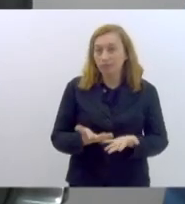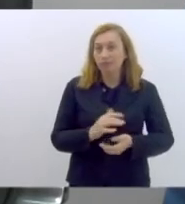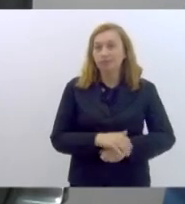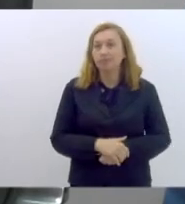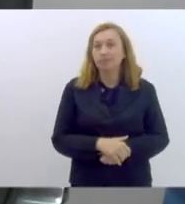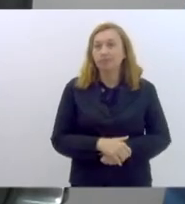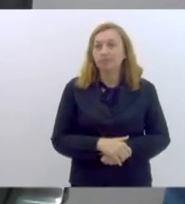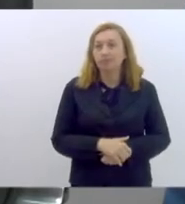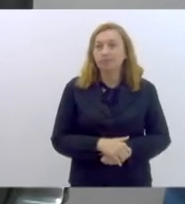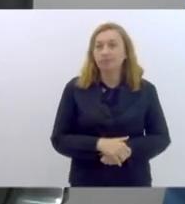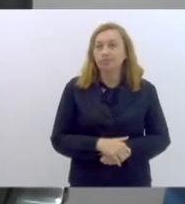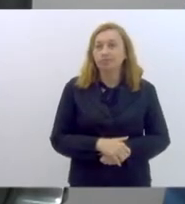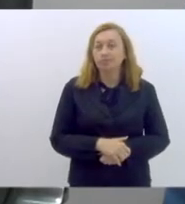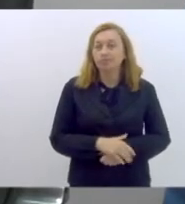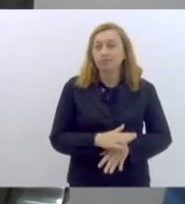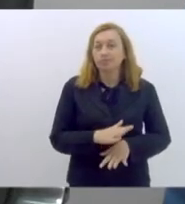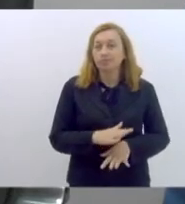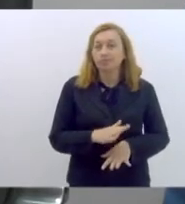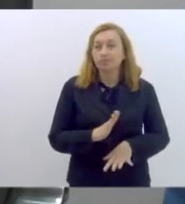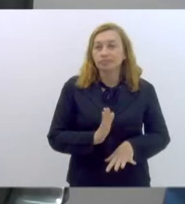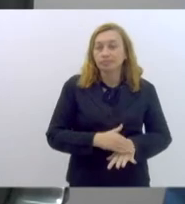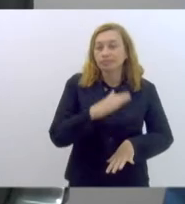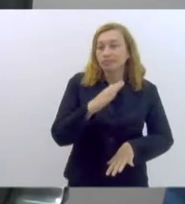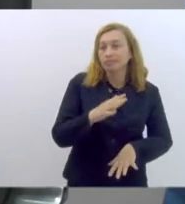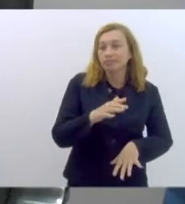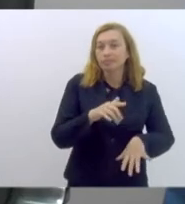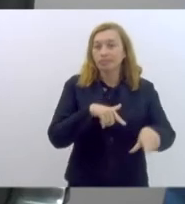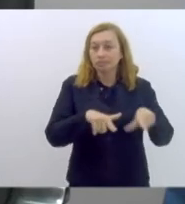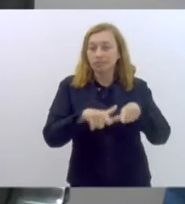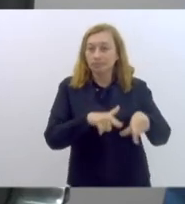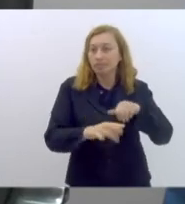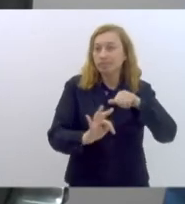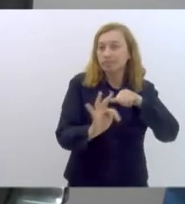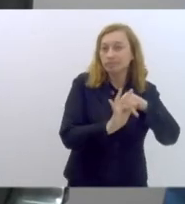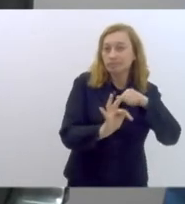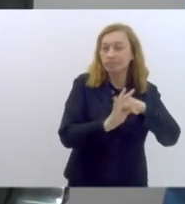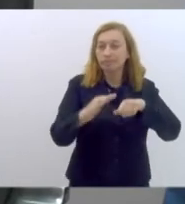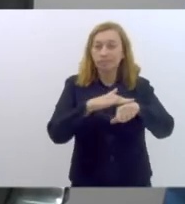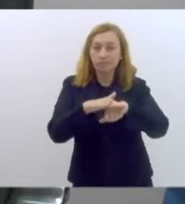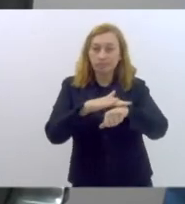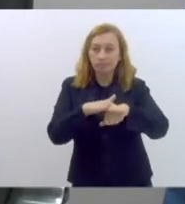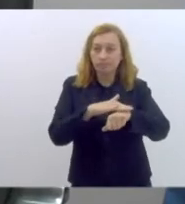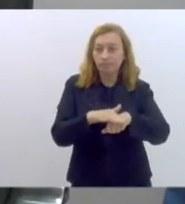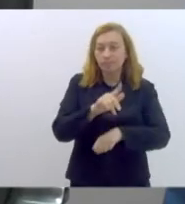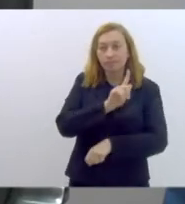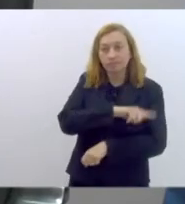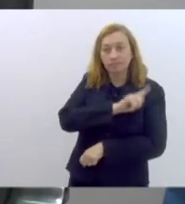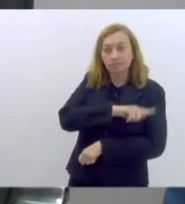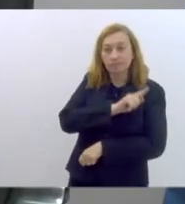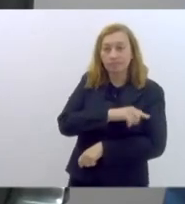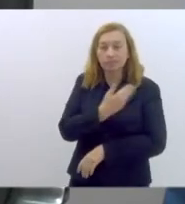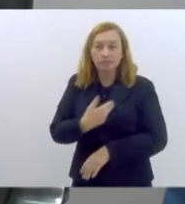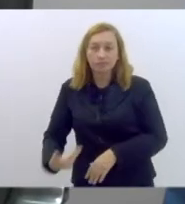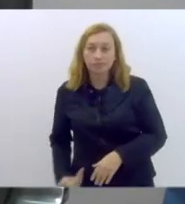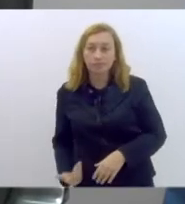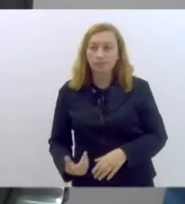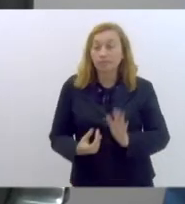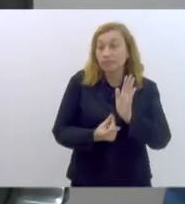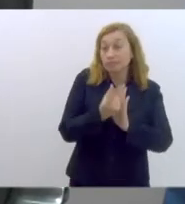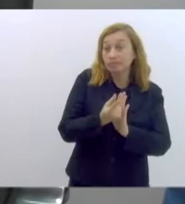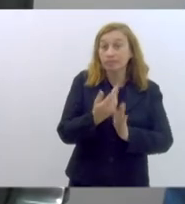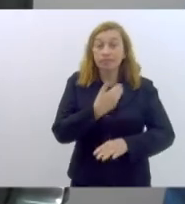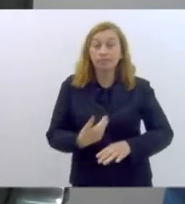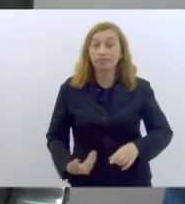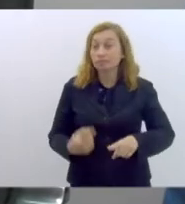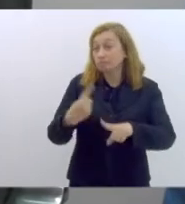né, que tem habilitação técnica para conversar sobre gestão pública e sobre finanças públicas, porque os